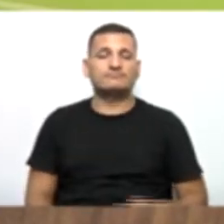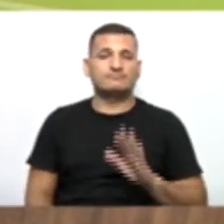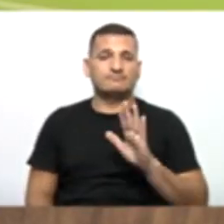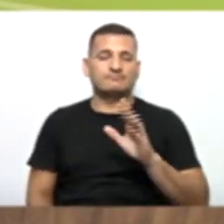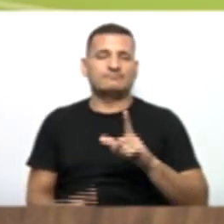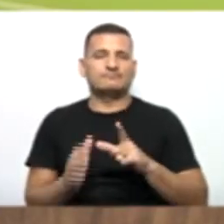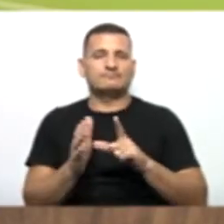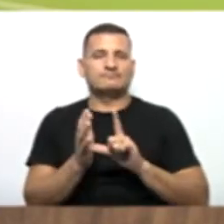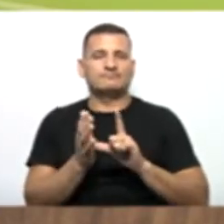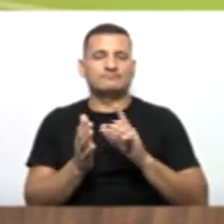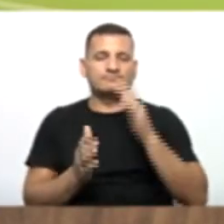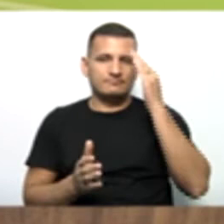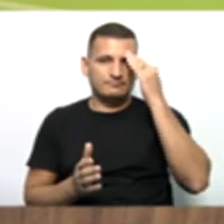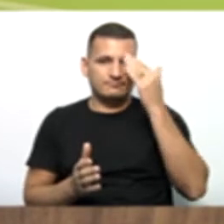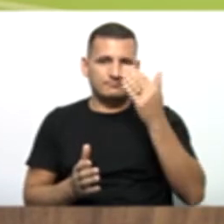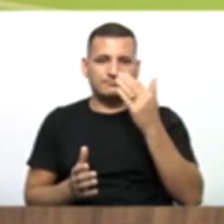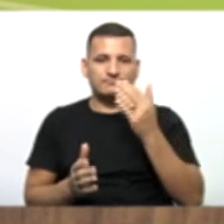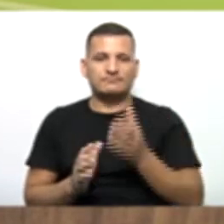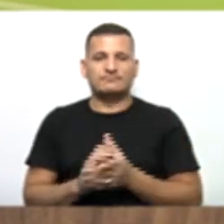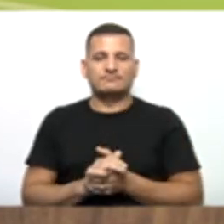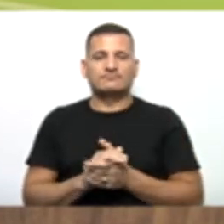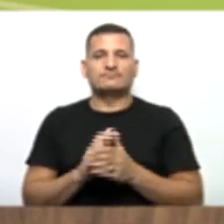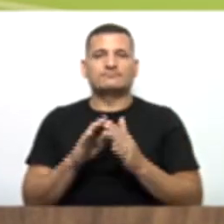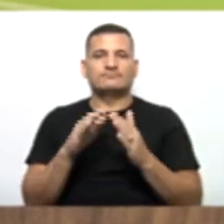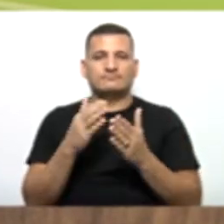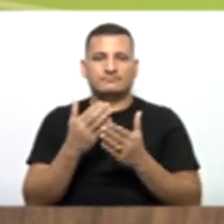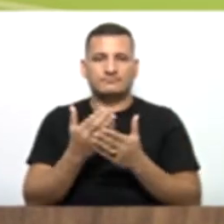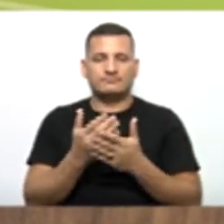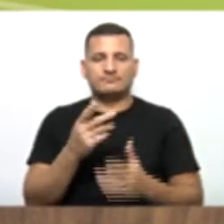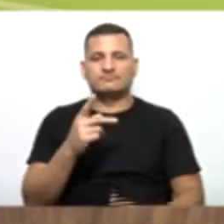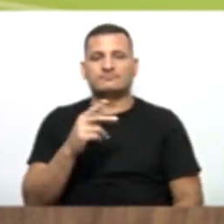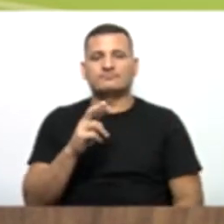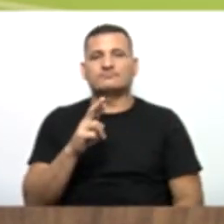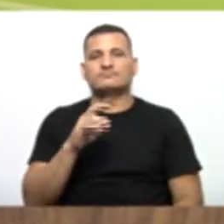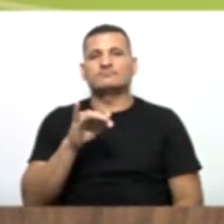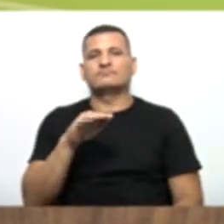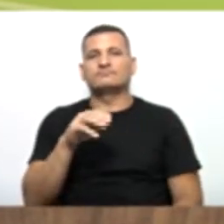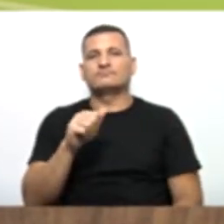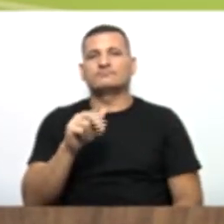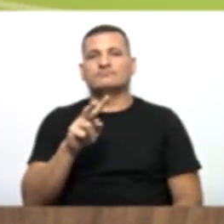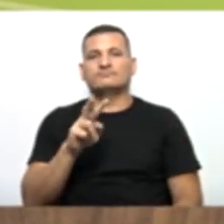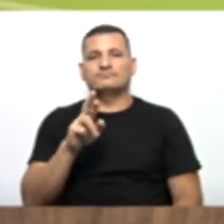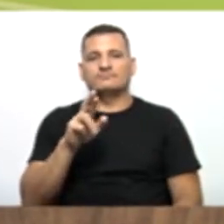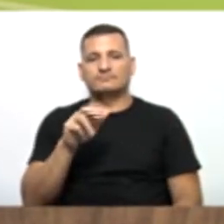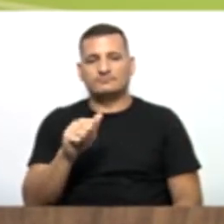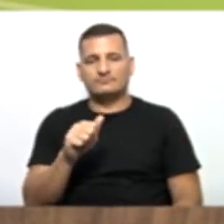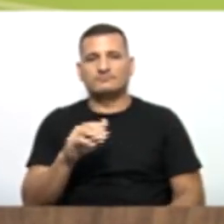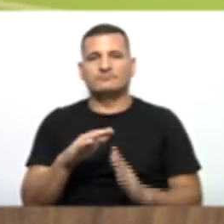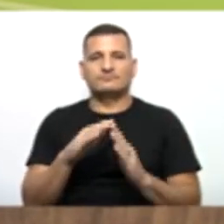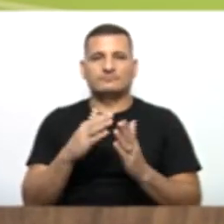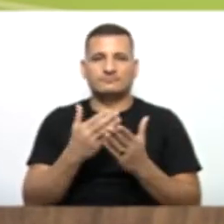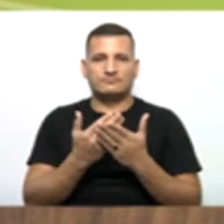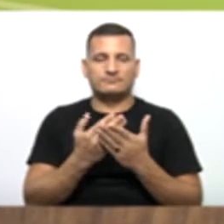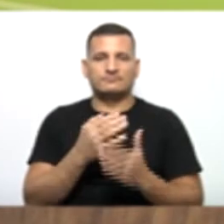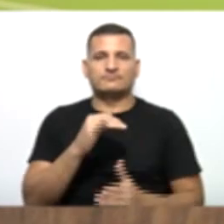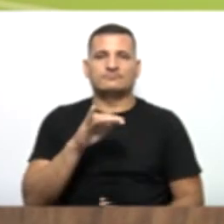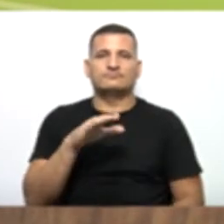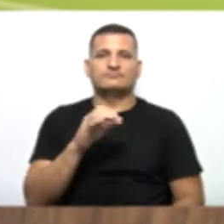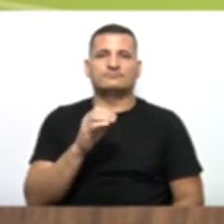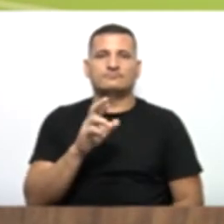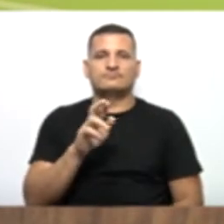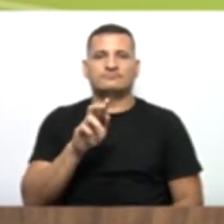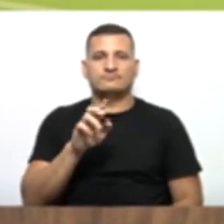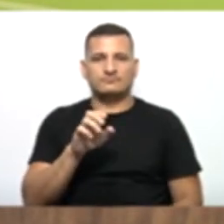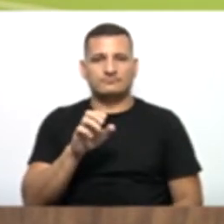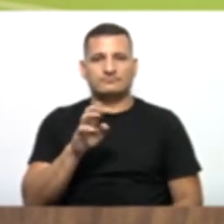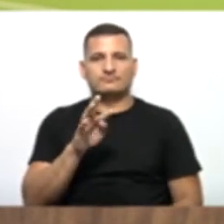aí a participação dos alunos da Escola Primavera, da Escola Jorge Teixeira, né? Os alunos estão mandando as dúvidas, estão fazendo